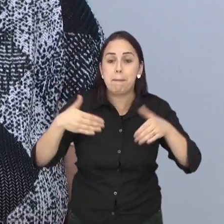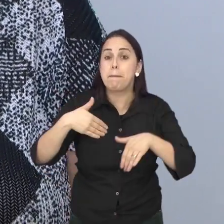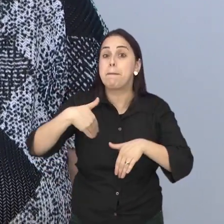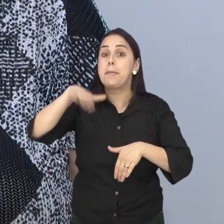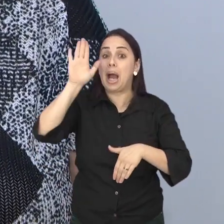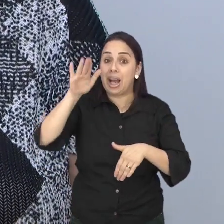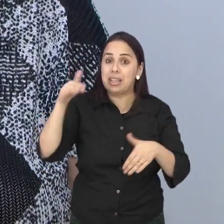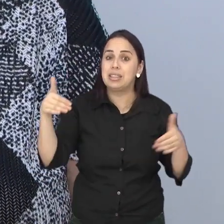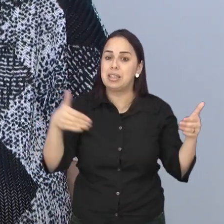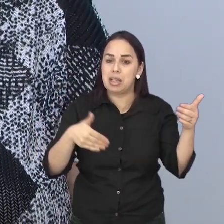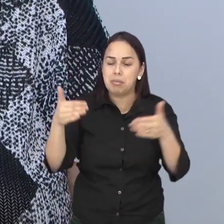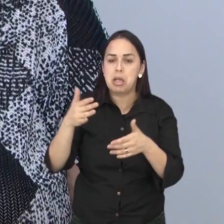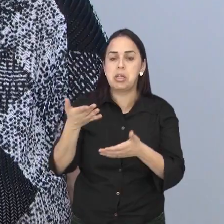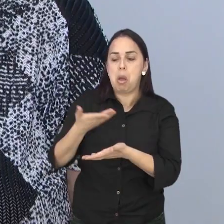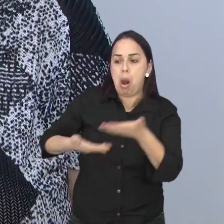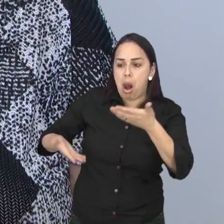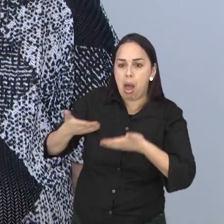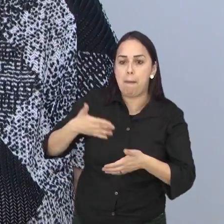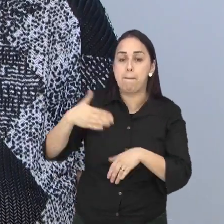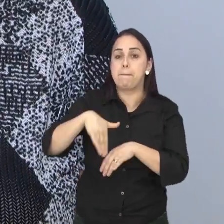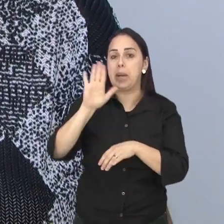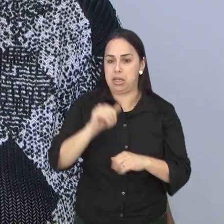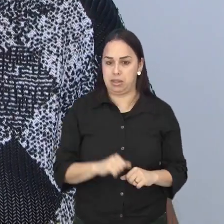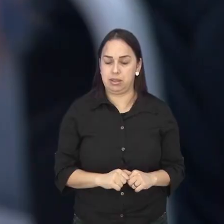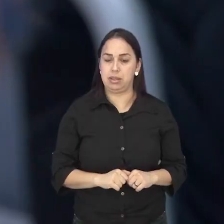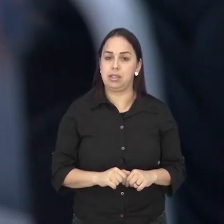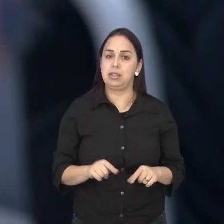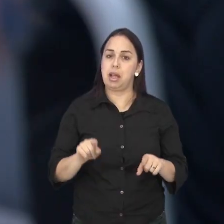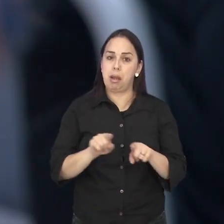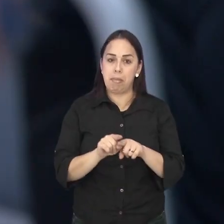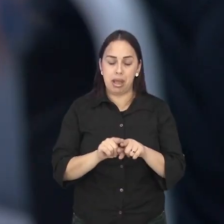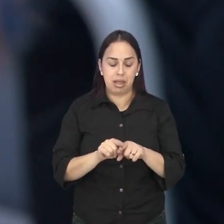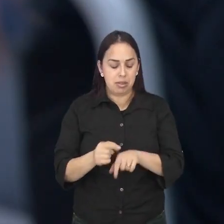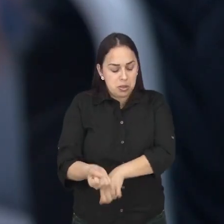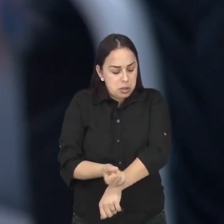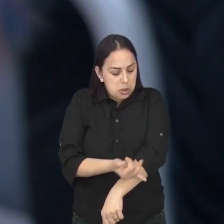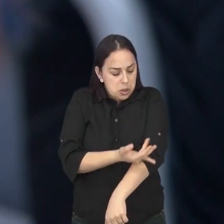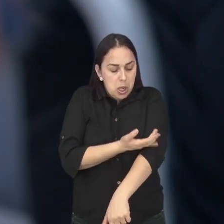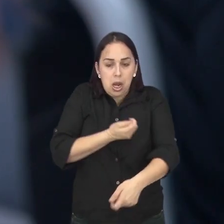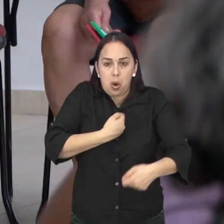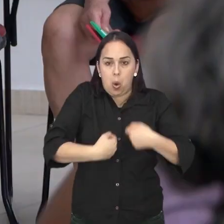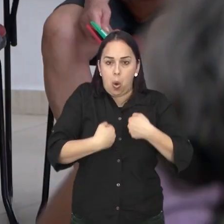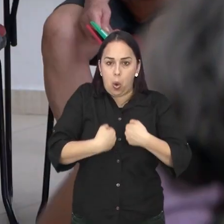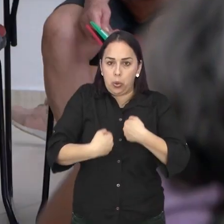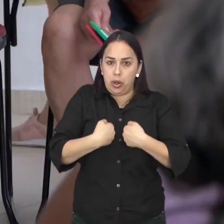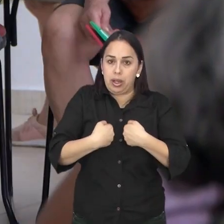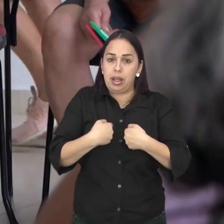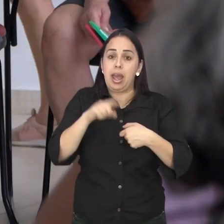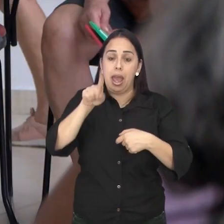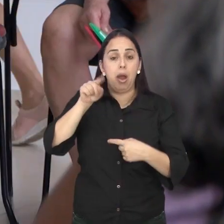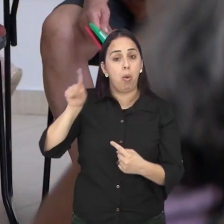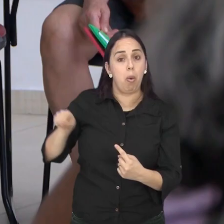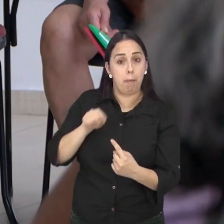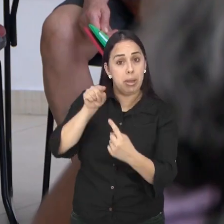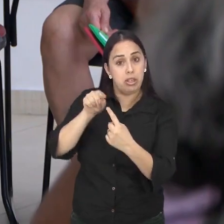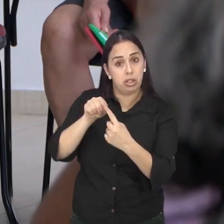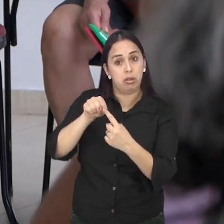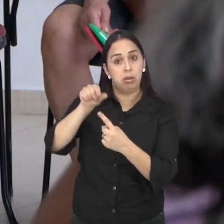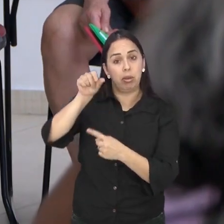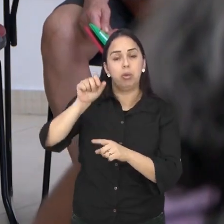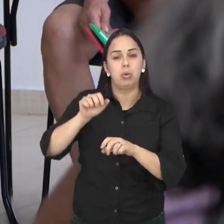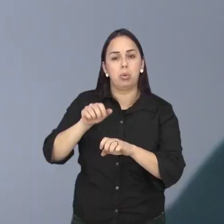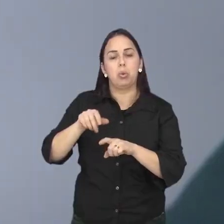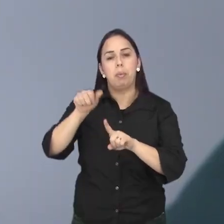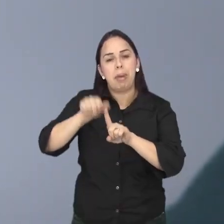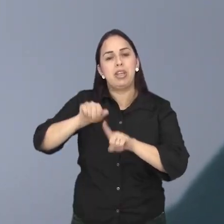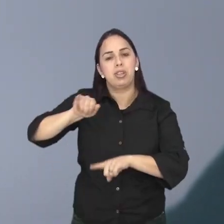virem mais aqui, interagir mais. E saber trabalhar as emoções é uma das metas da campanha Janeiro